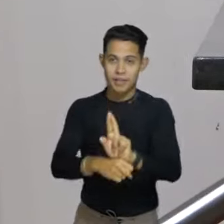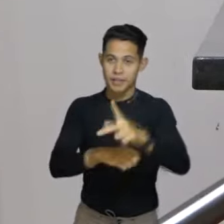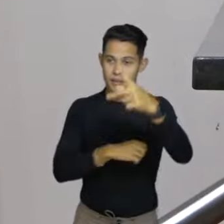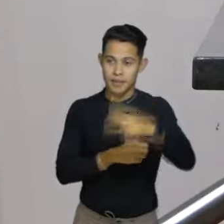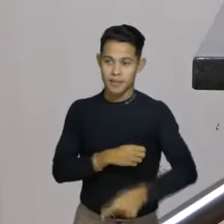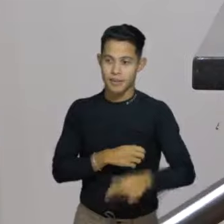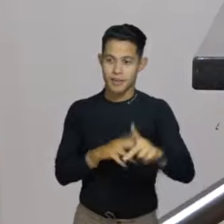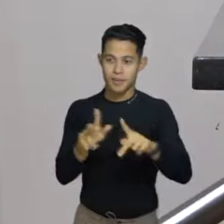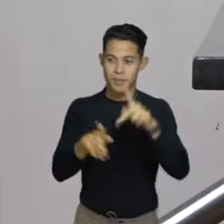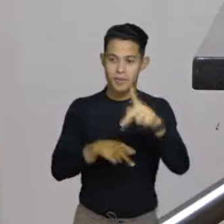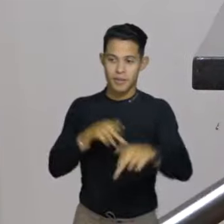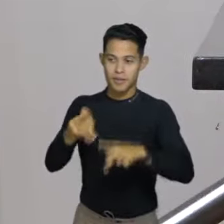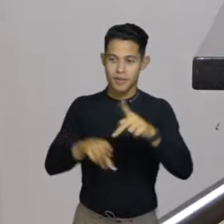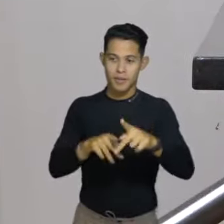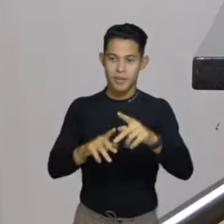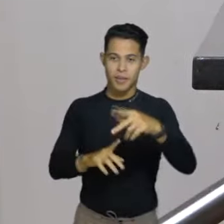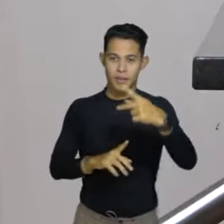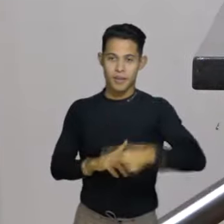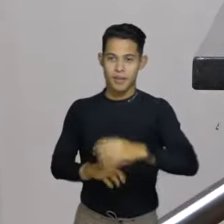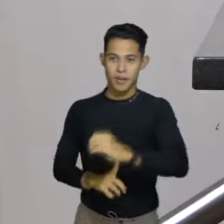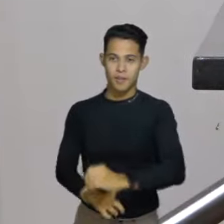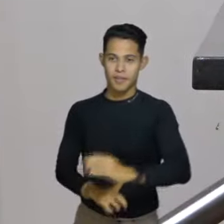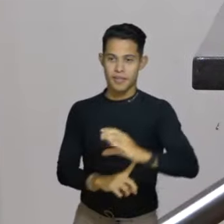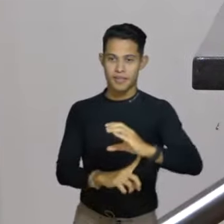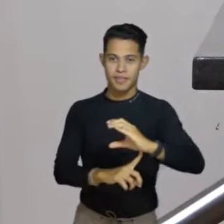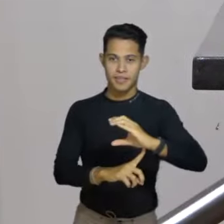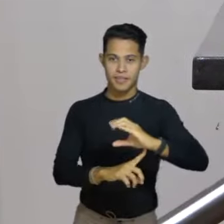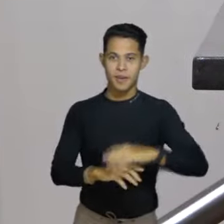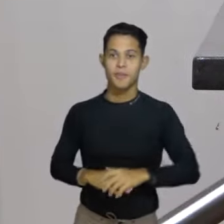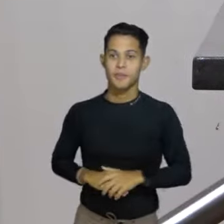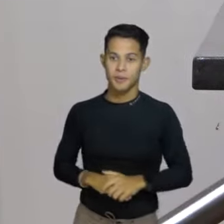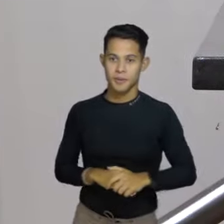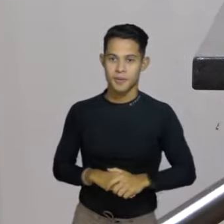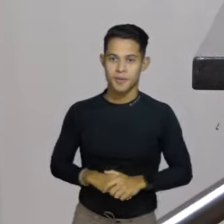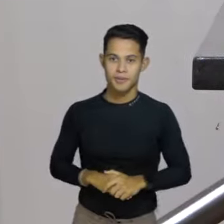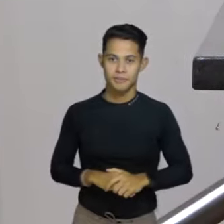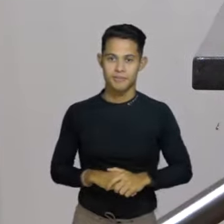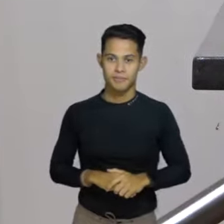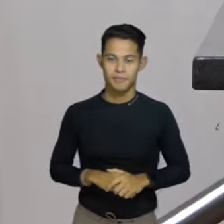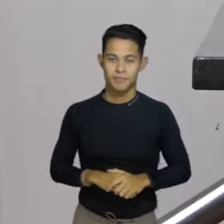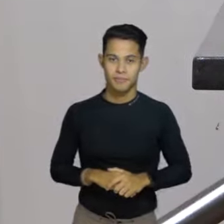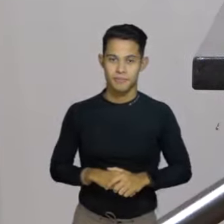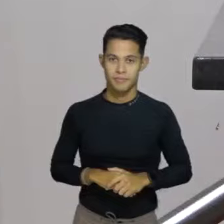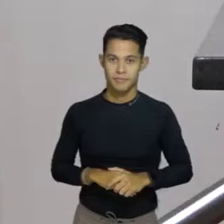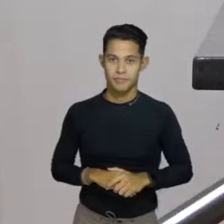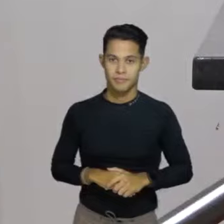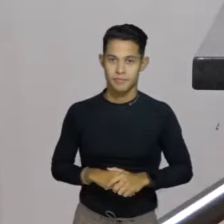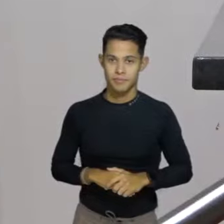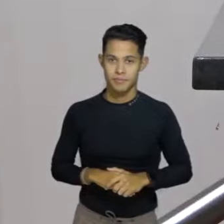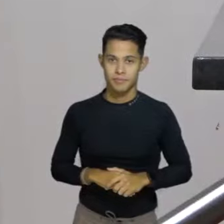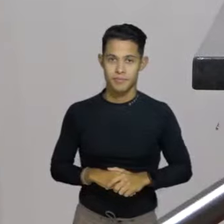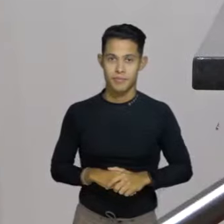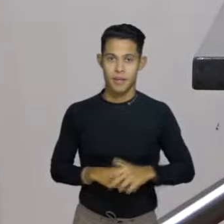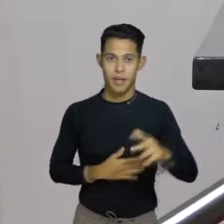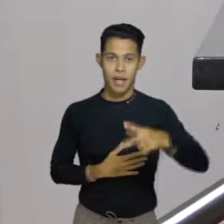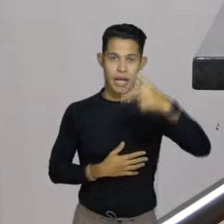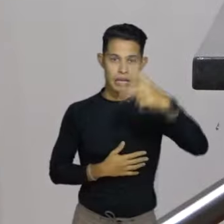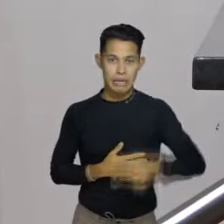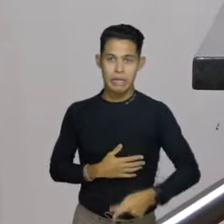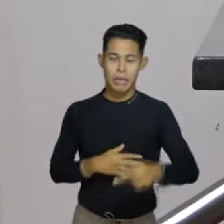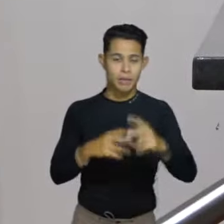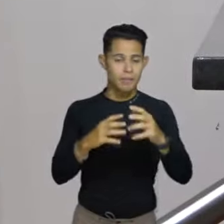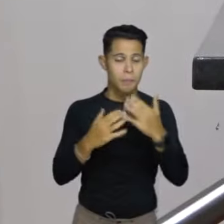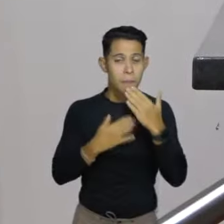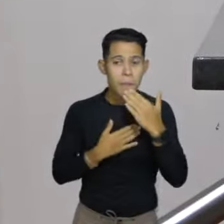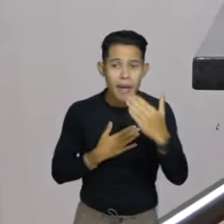representamos a voz dos Catarinenses que é majoritariamente conservadora Que Clama que chora que